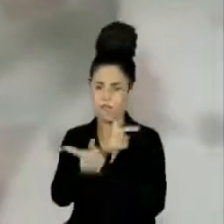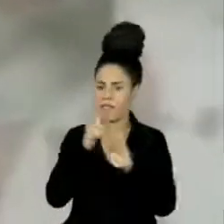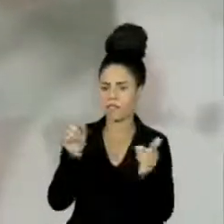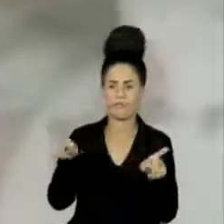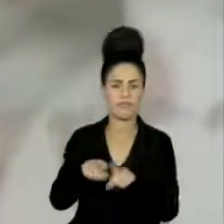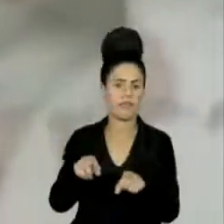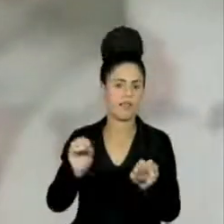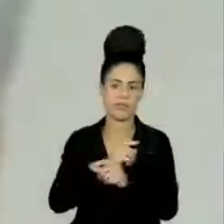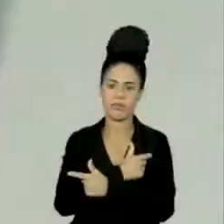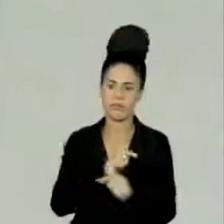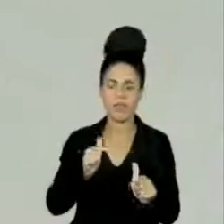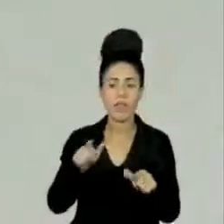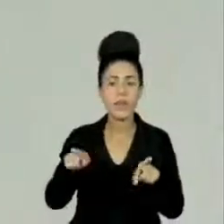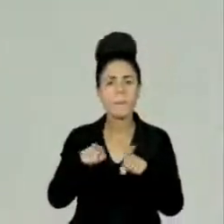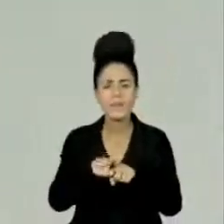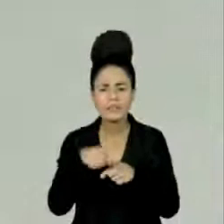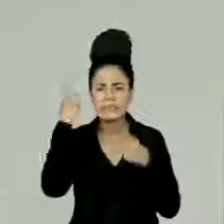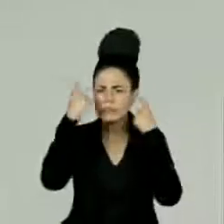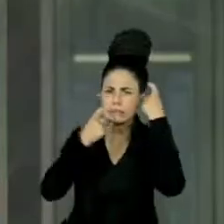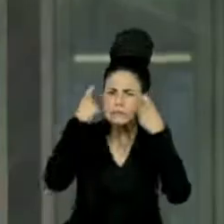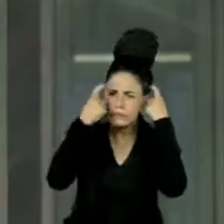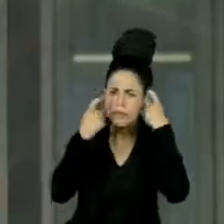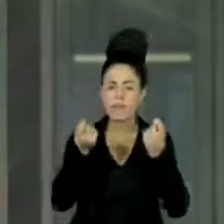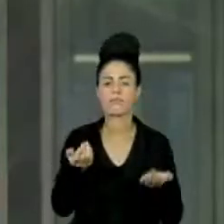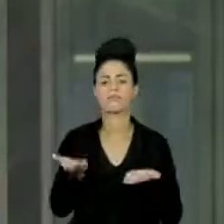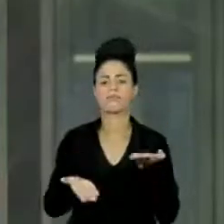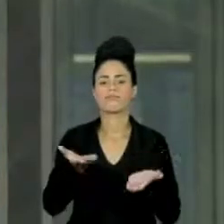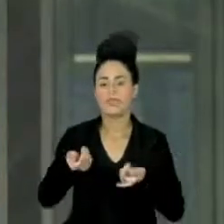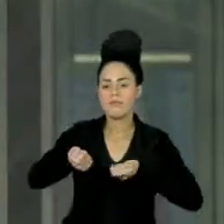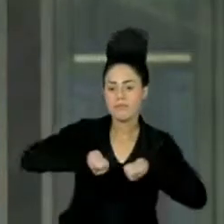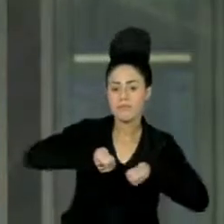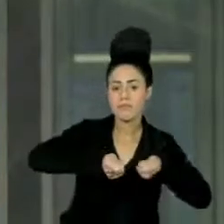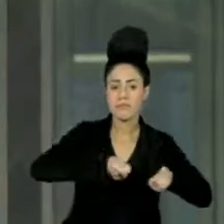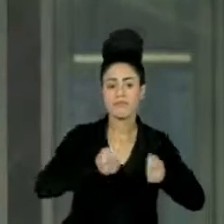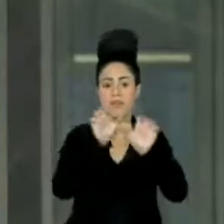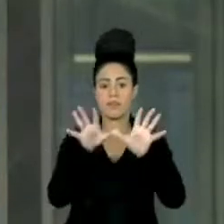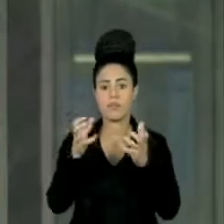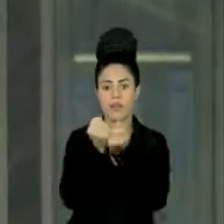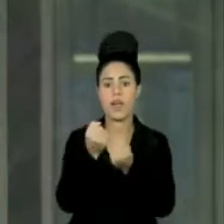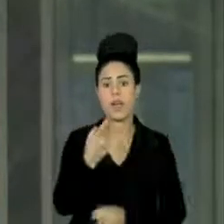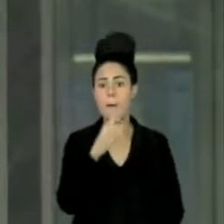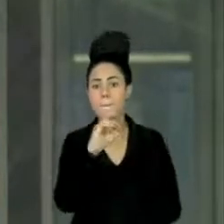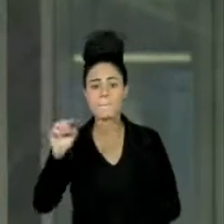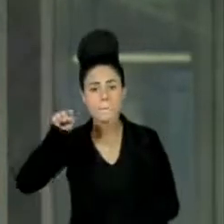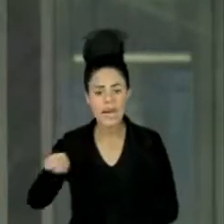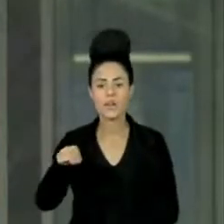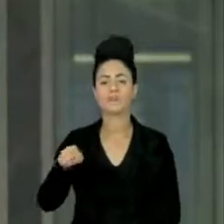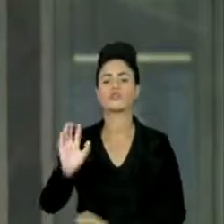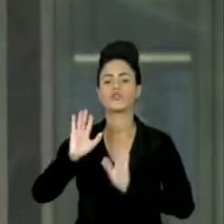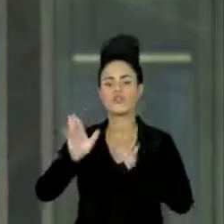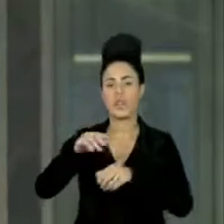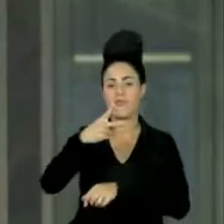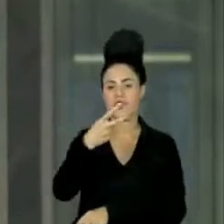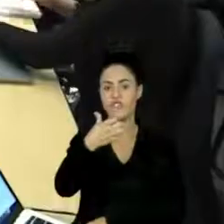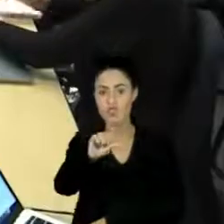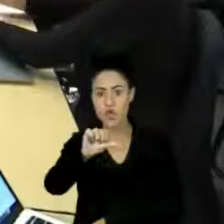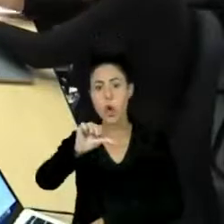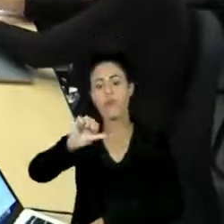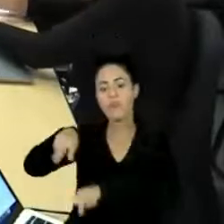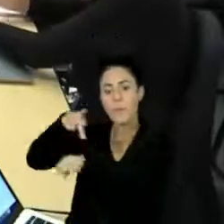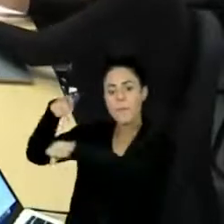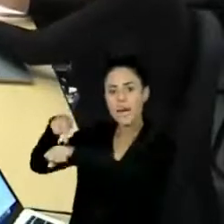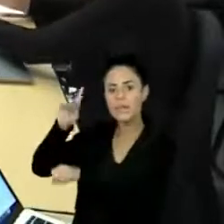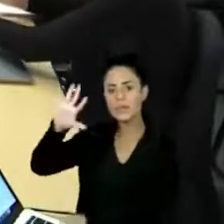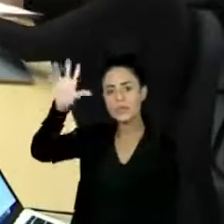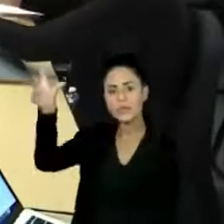e que o risco para a saúde pública Mundial é moderado ao MS já confirmou pelo menos Mil casos em 29 países além da África